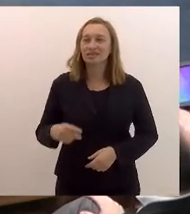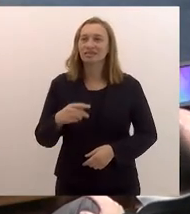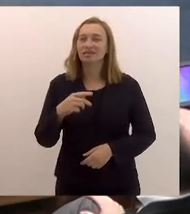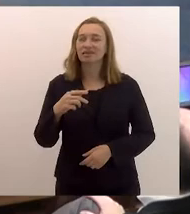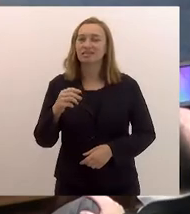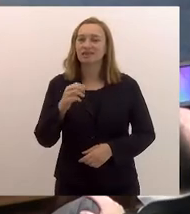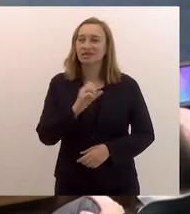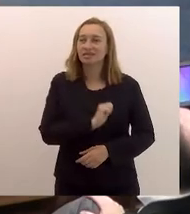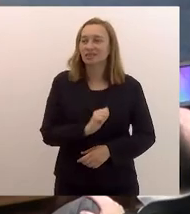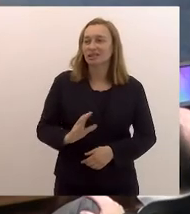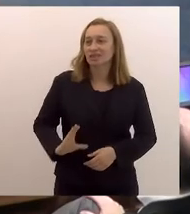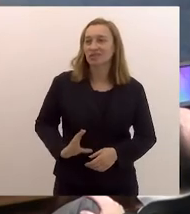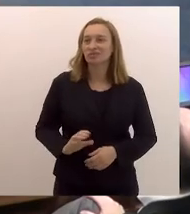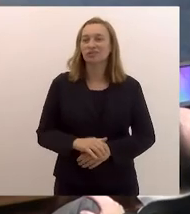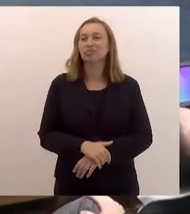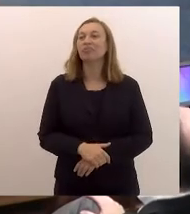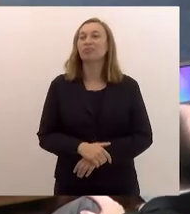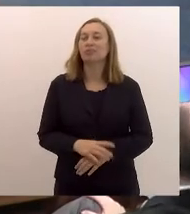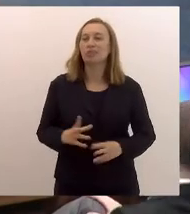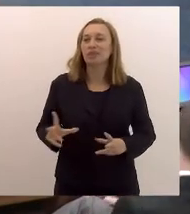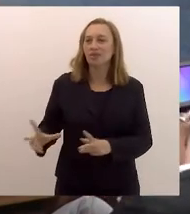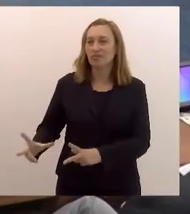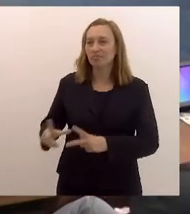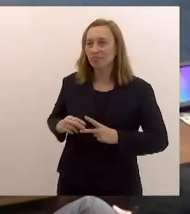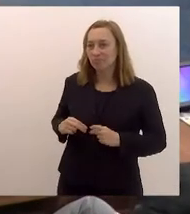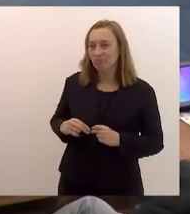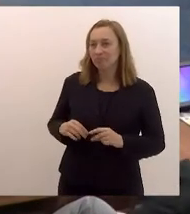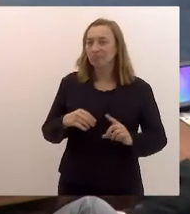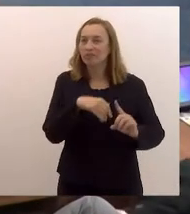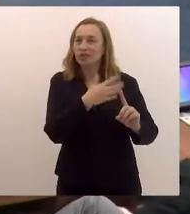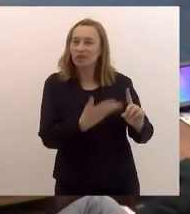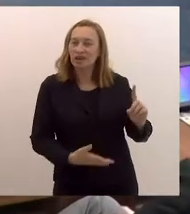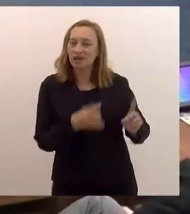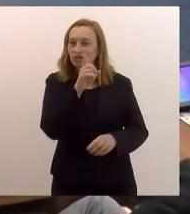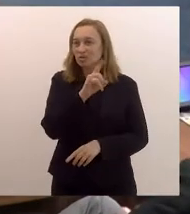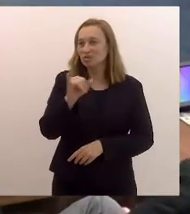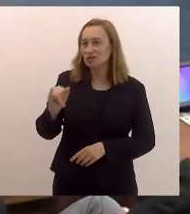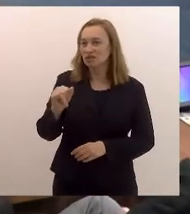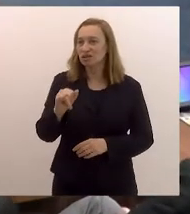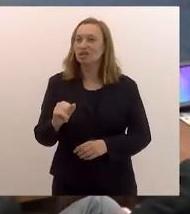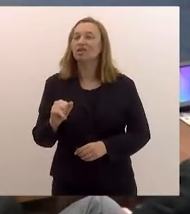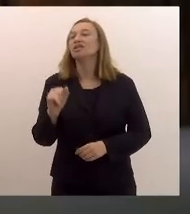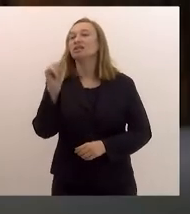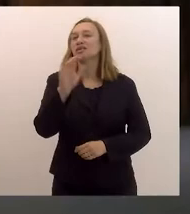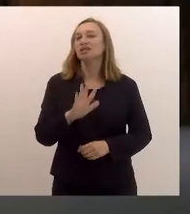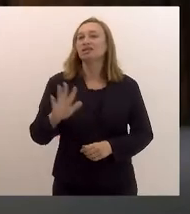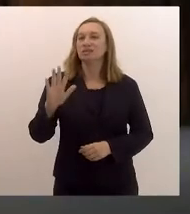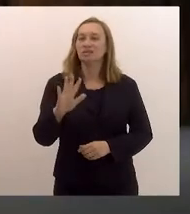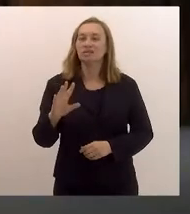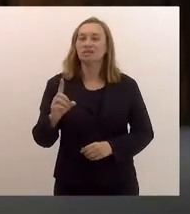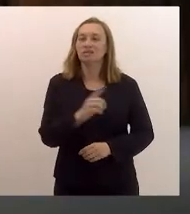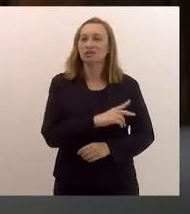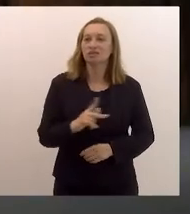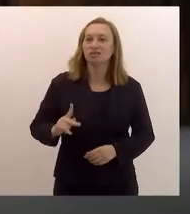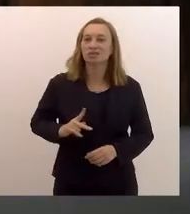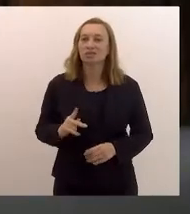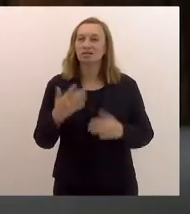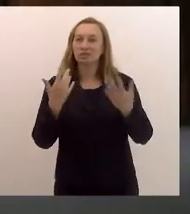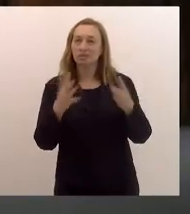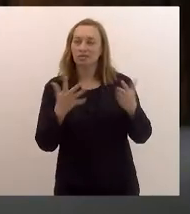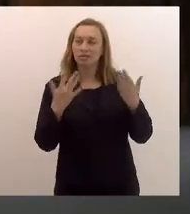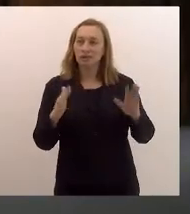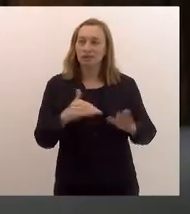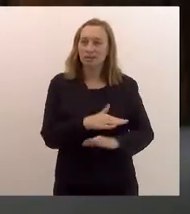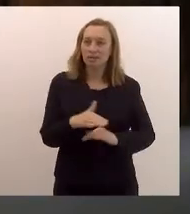realizar essa belíssima emagrecedor homenagem ao Dia Nacional da Defensoria Pública que a